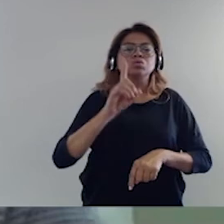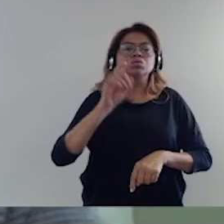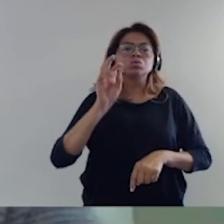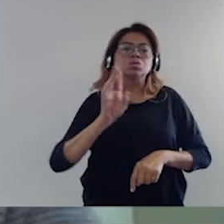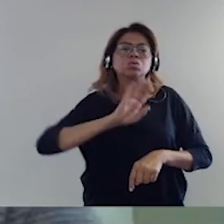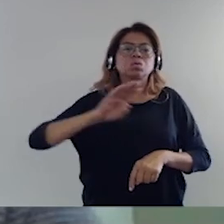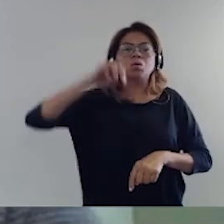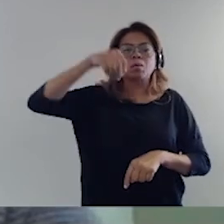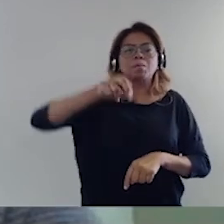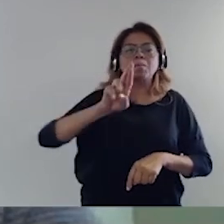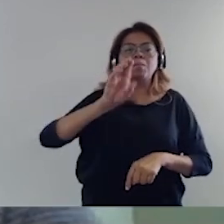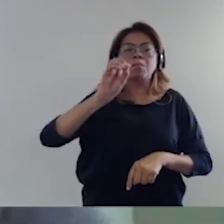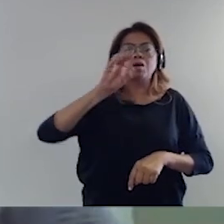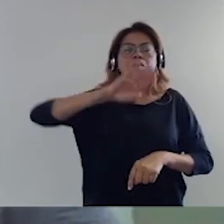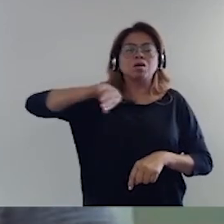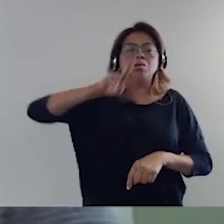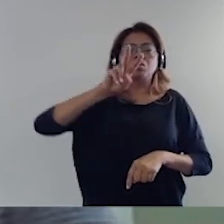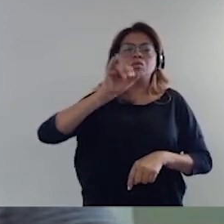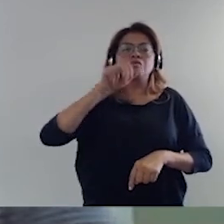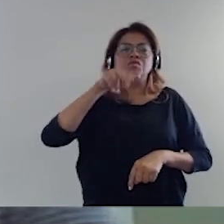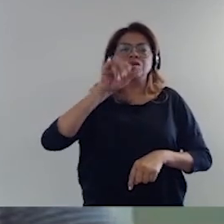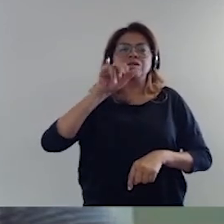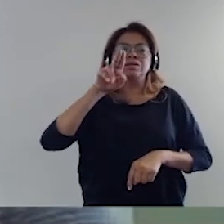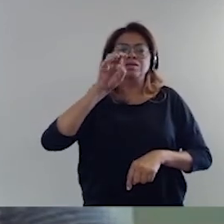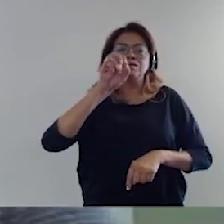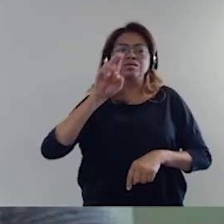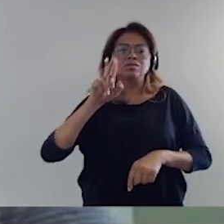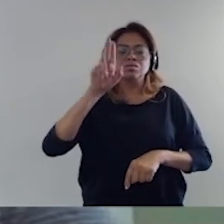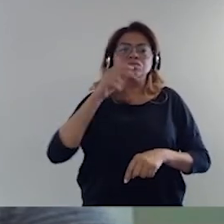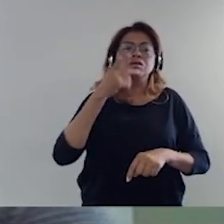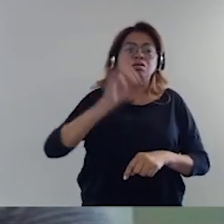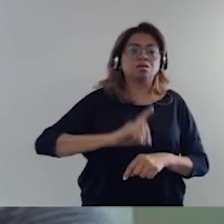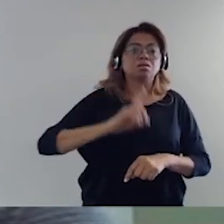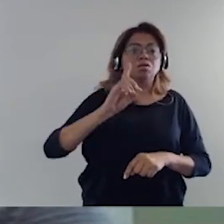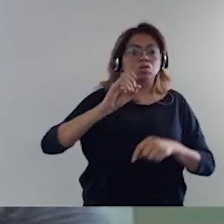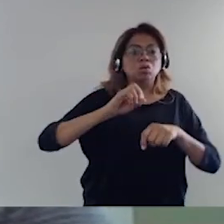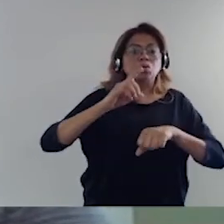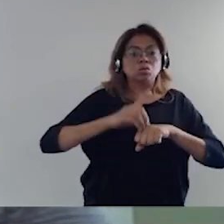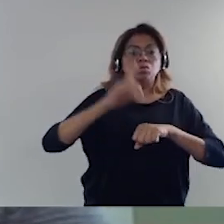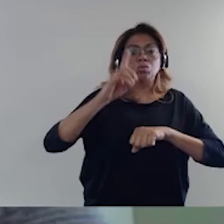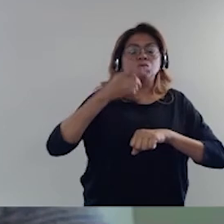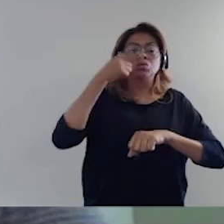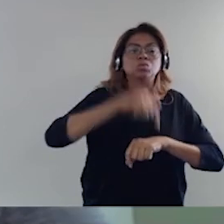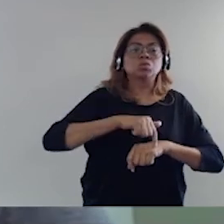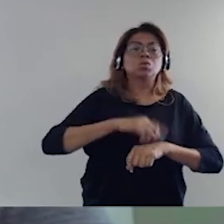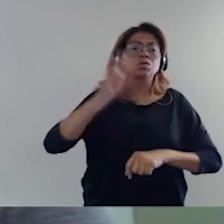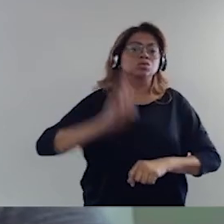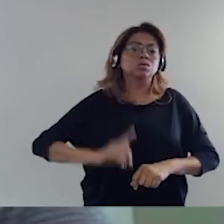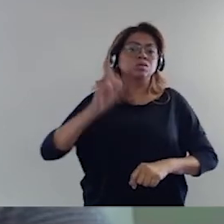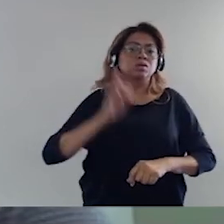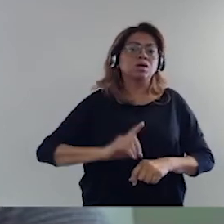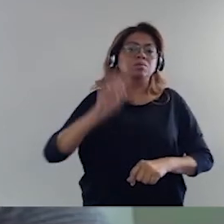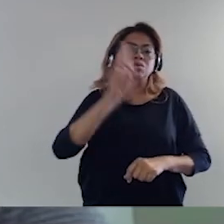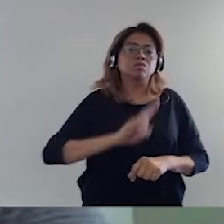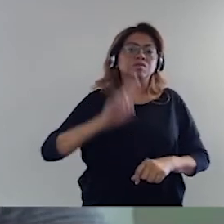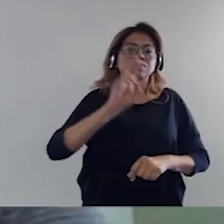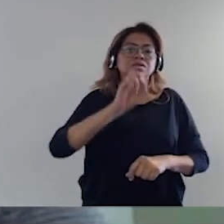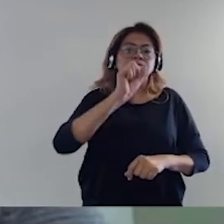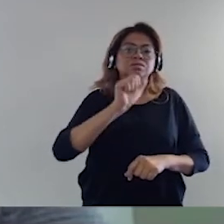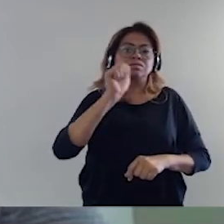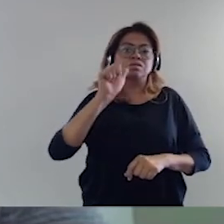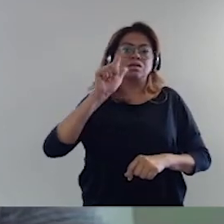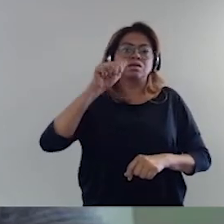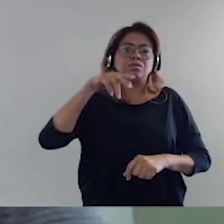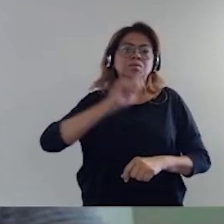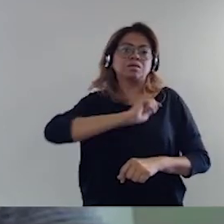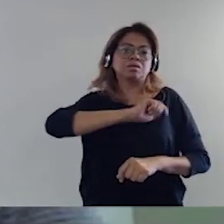Vinícius Furtado Coelho. Doutor em Direito pela Universidade de Salamanca, membro da Comissão de